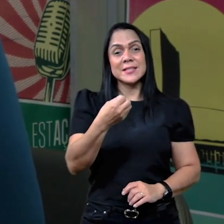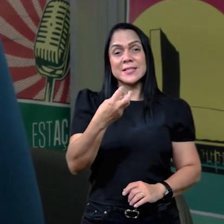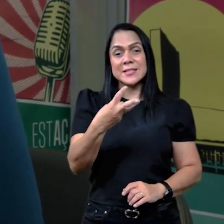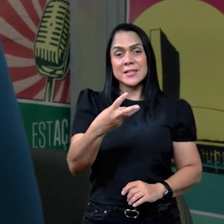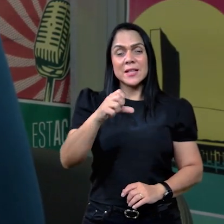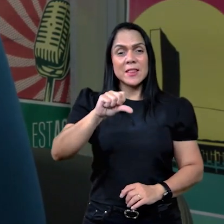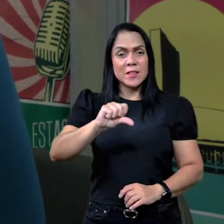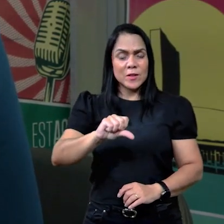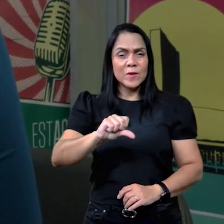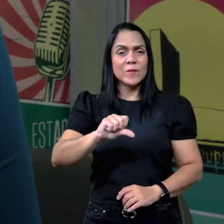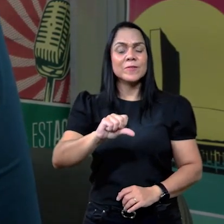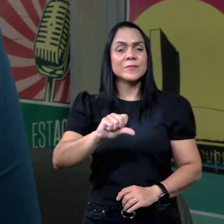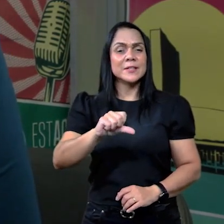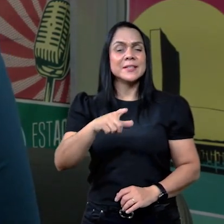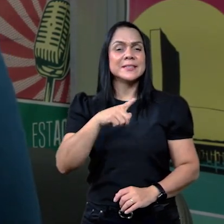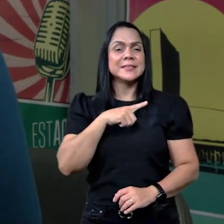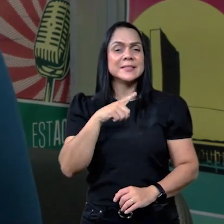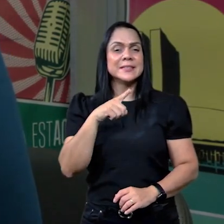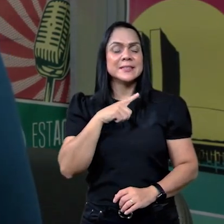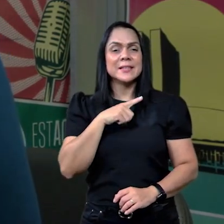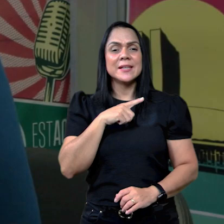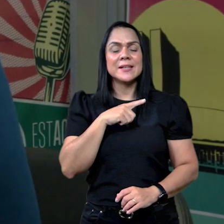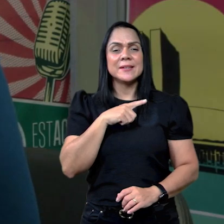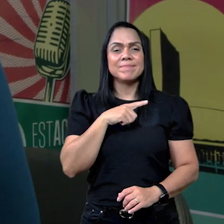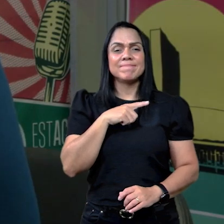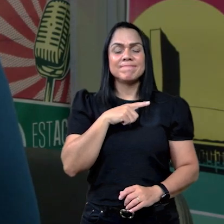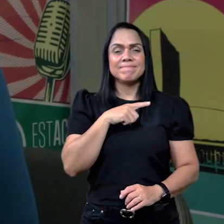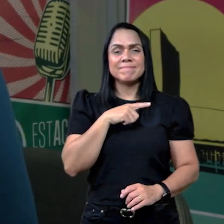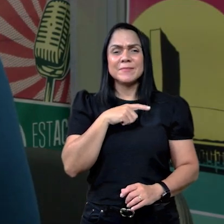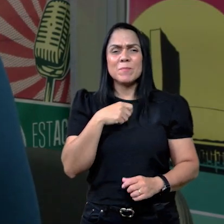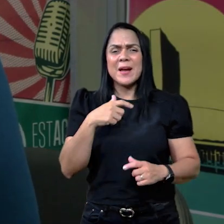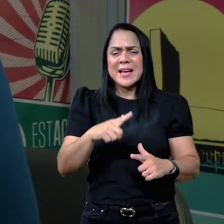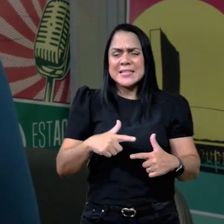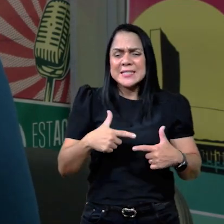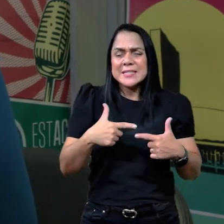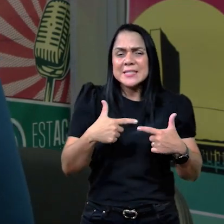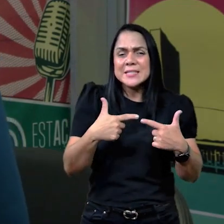uma resistência gigantesca de ser aplicada